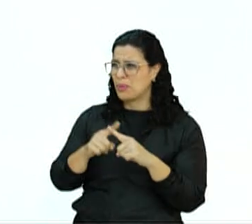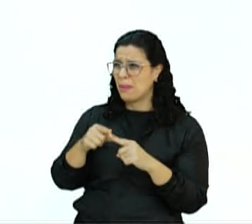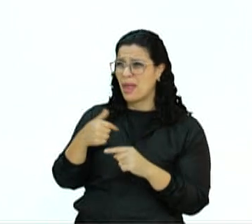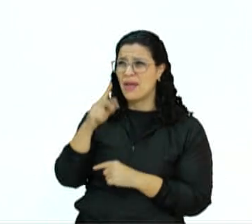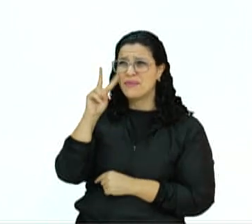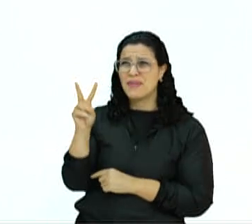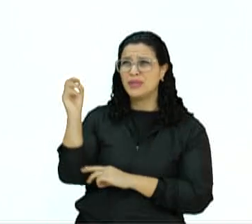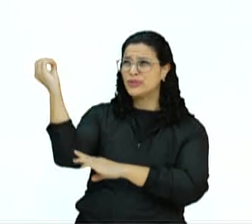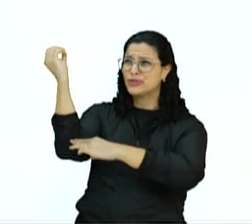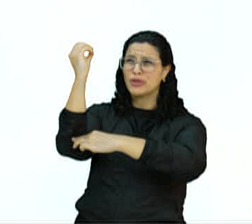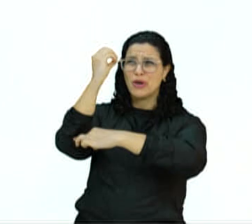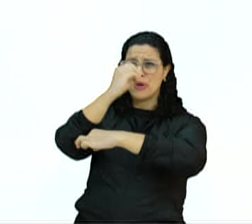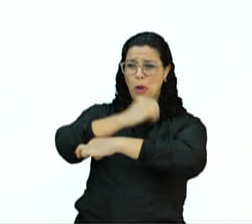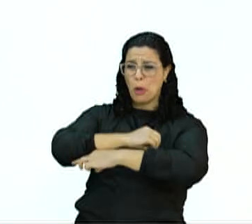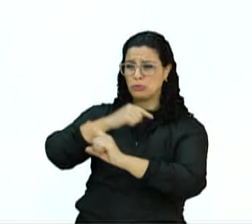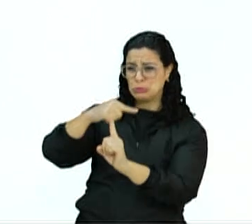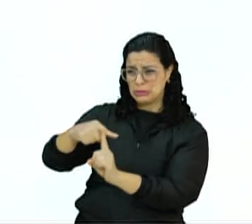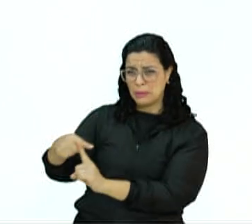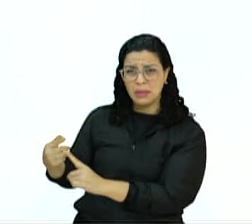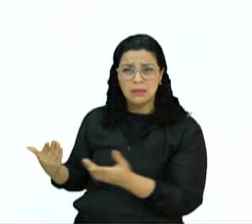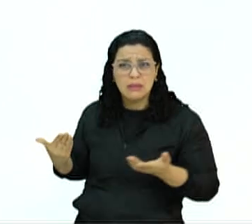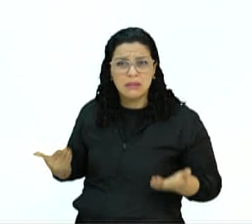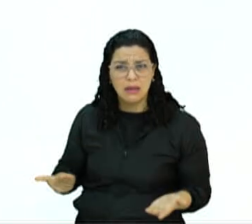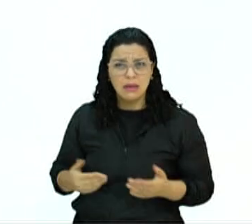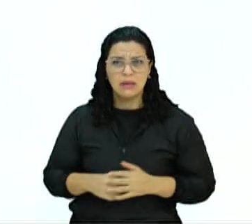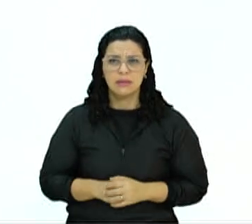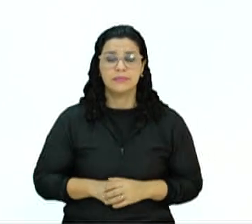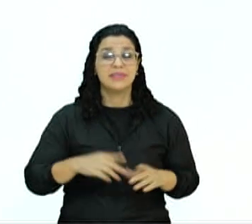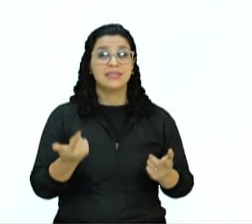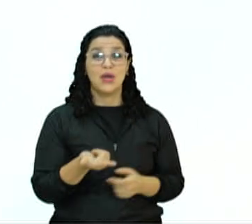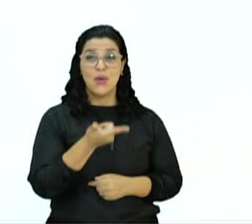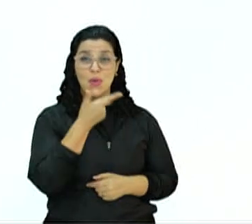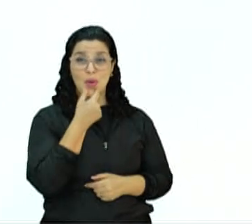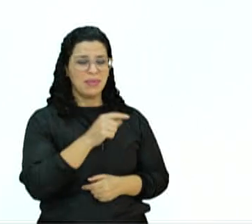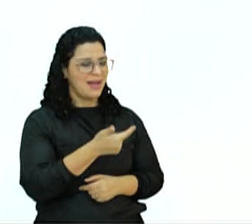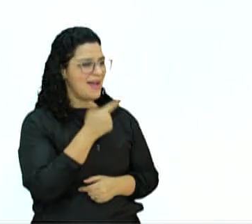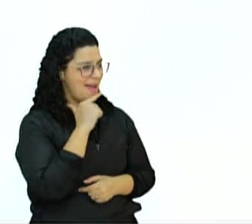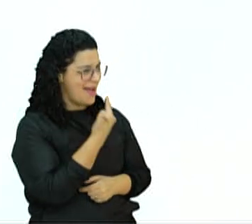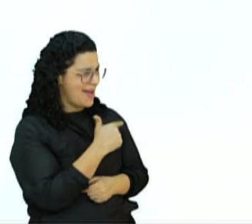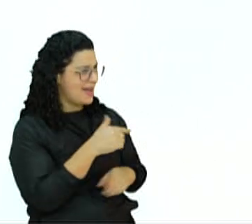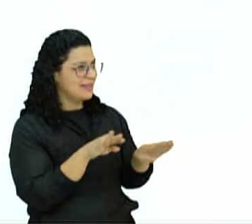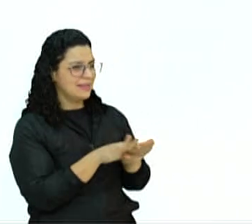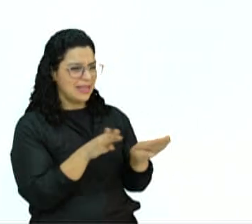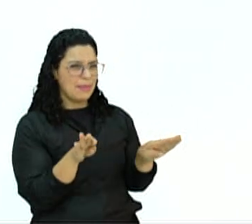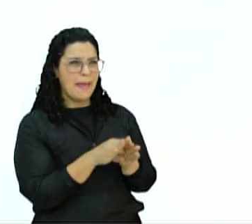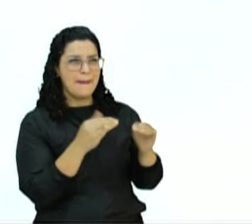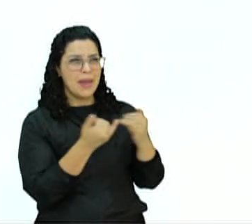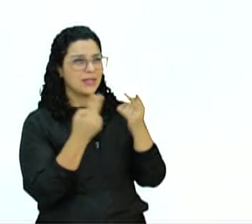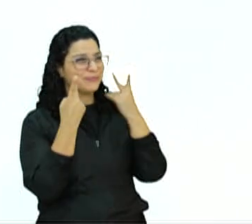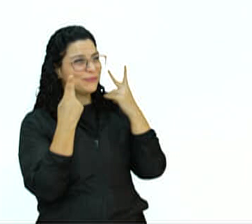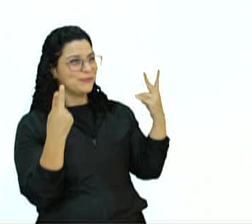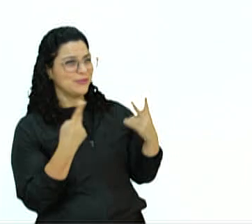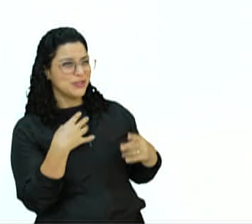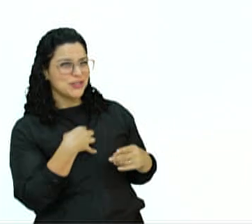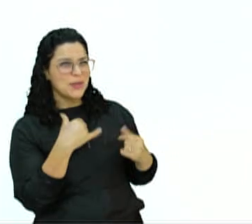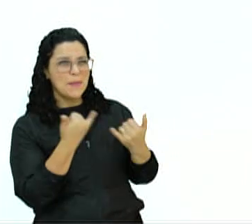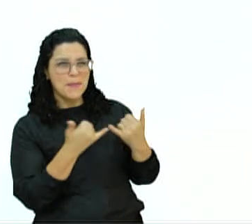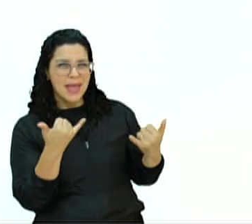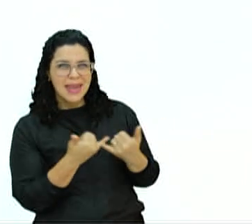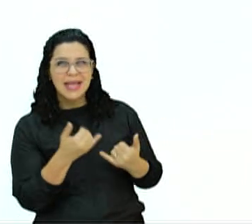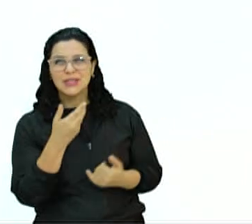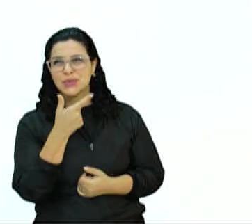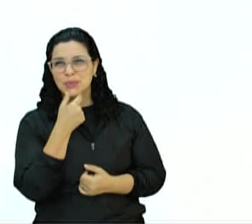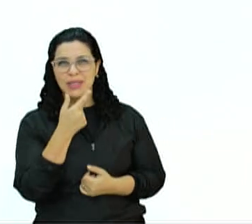Para ver o pôr do sol no cemitério. Ele riu também, afetando o encabulamento como um menino pilhado em